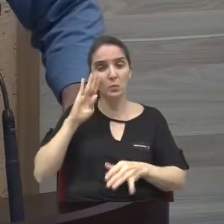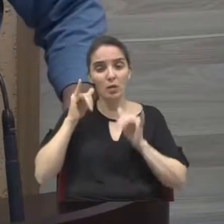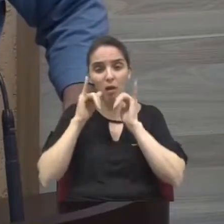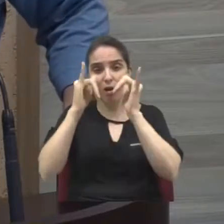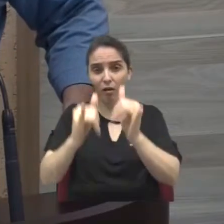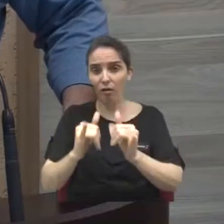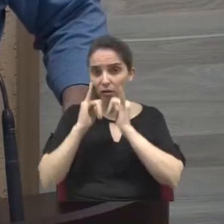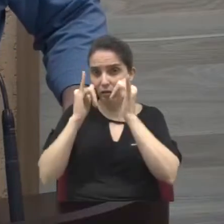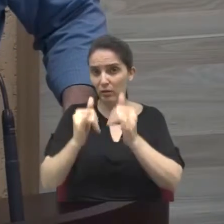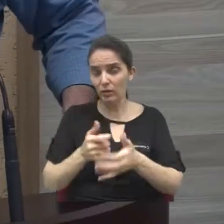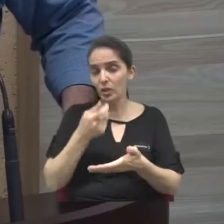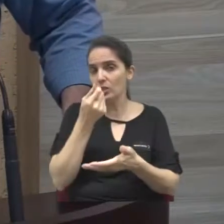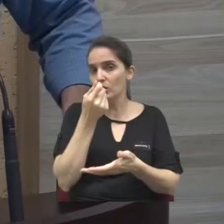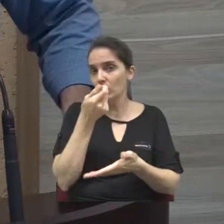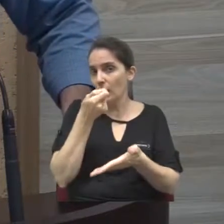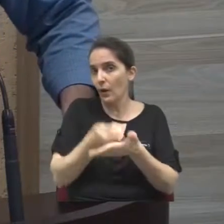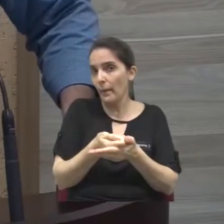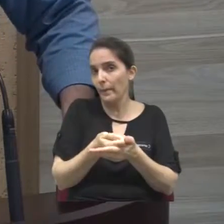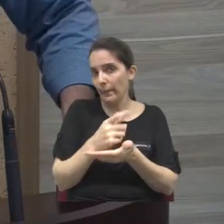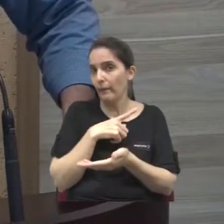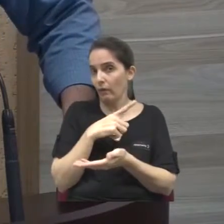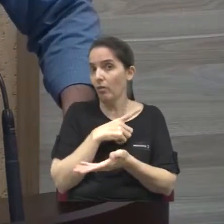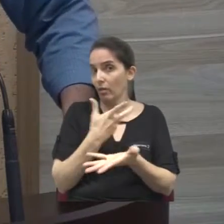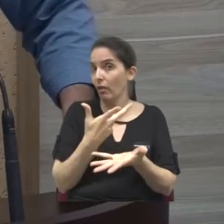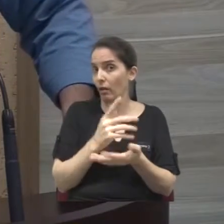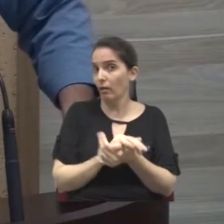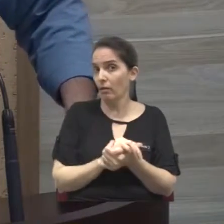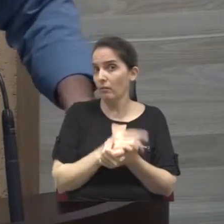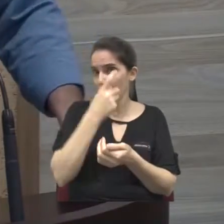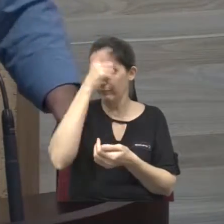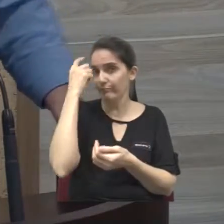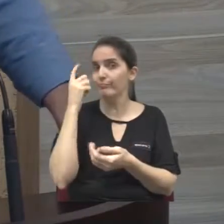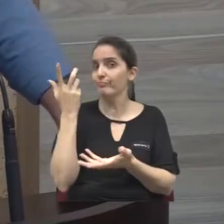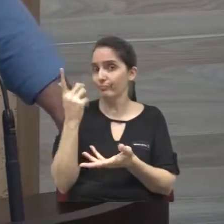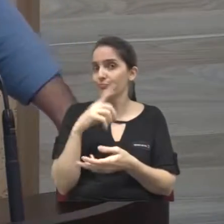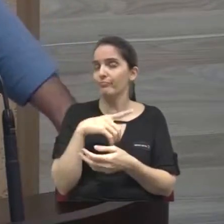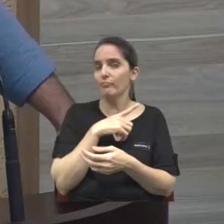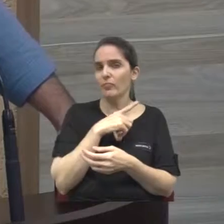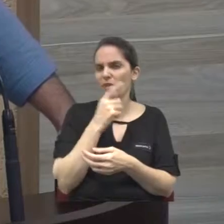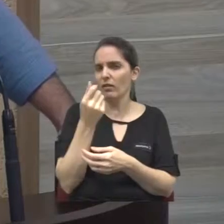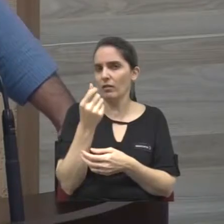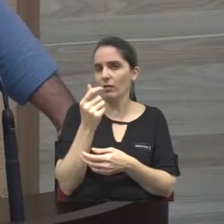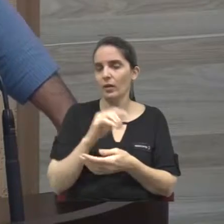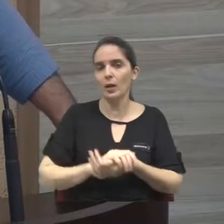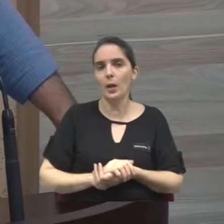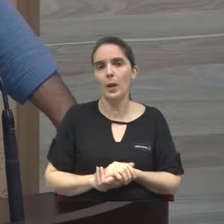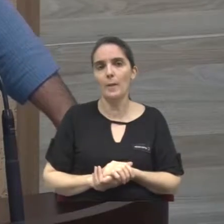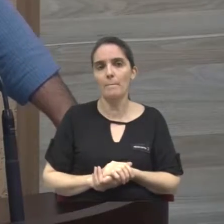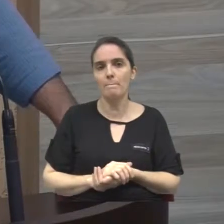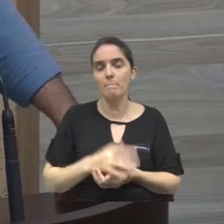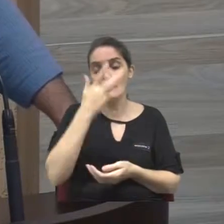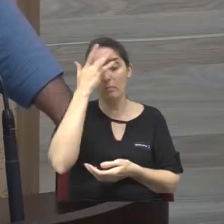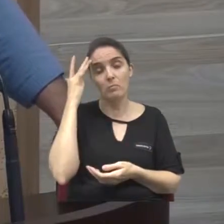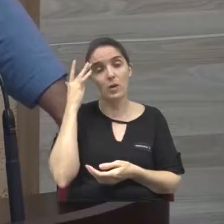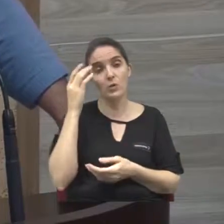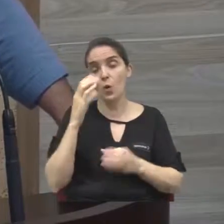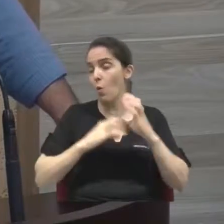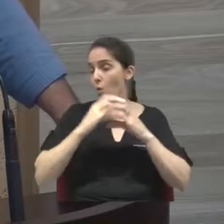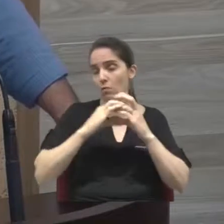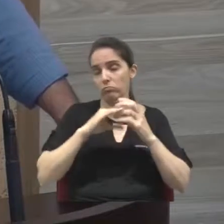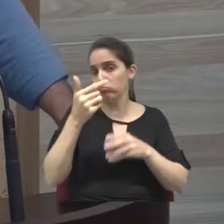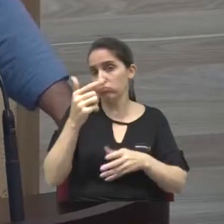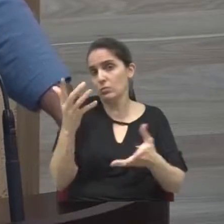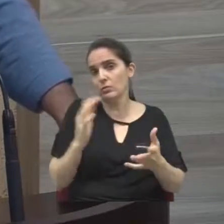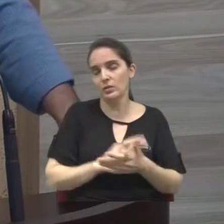comprar tem, né, o vereador Marco Xavier? Tem dinheiro até para aumentar o número de comissionados, coisa que ele prometeu diminuir.